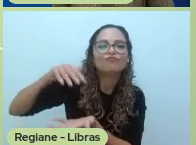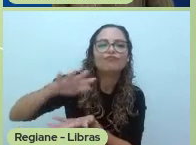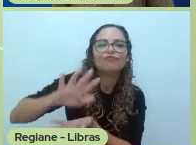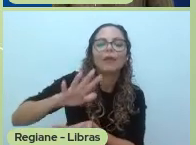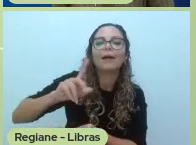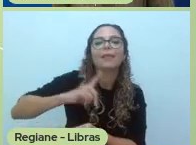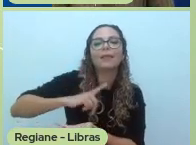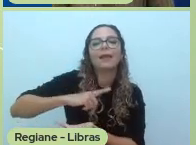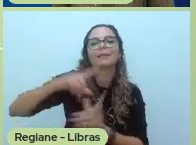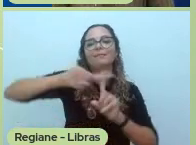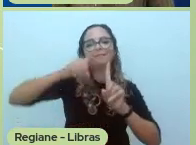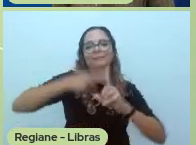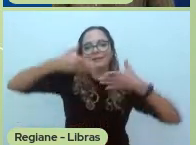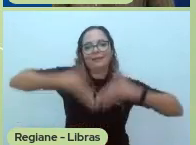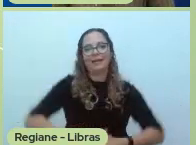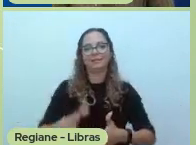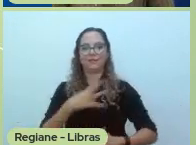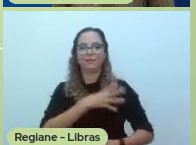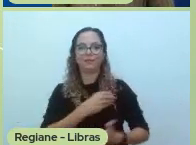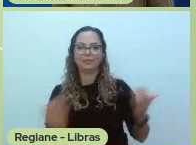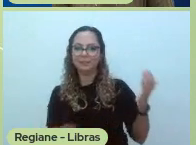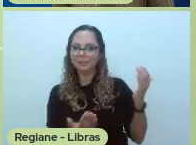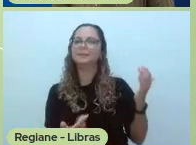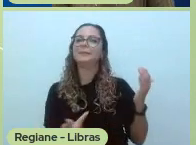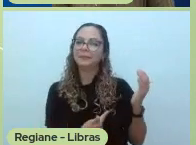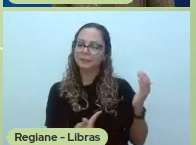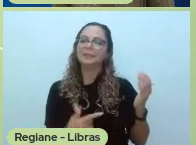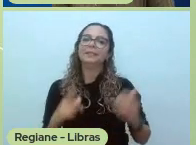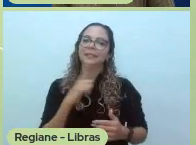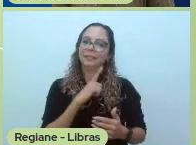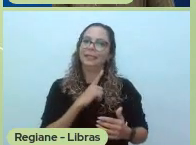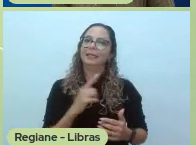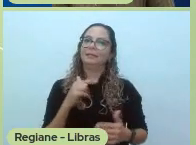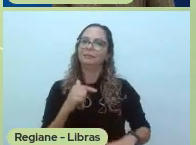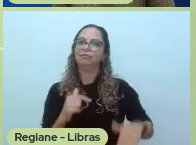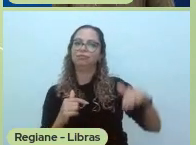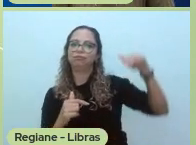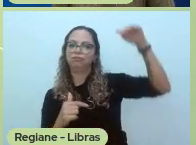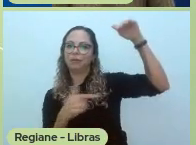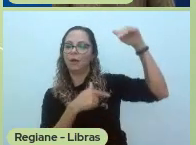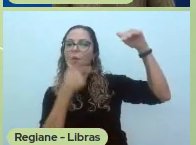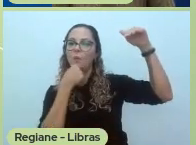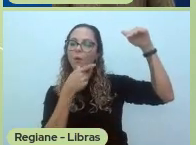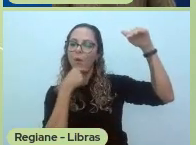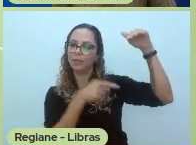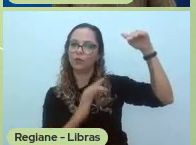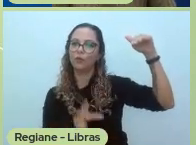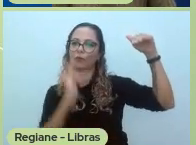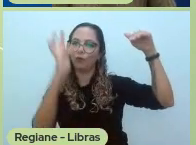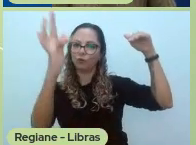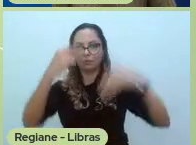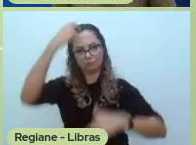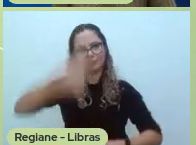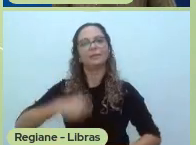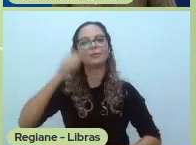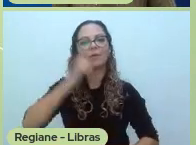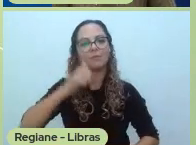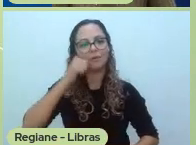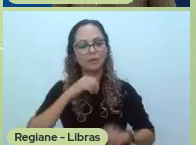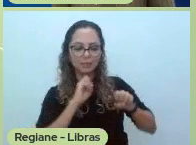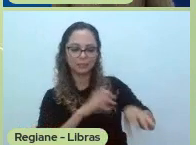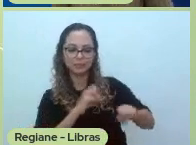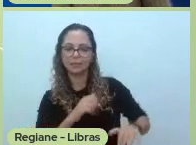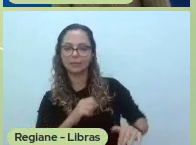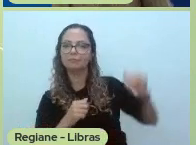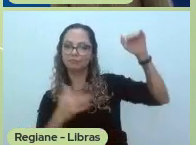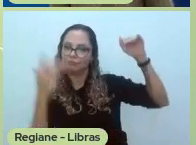uma responsabilidade enorme de criar o homem do futuro, como mulher, né, hoje em dia. Então, vamos lá falar da Oi. Então, o que eu